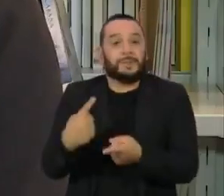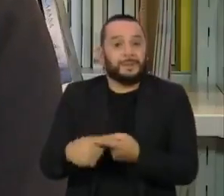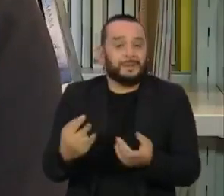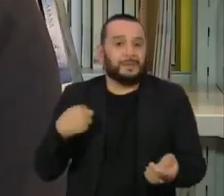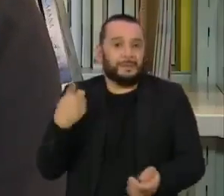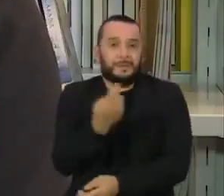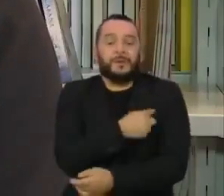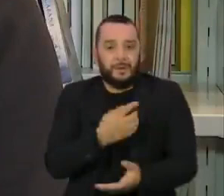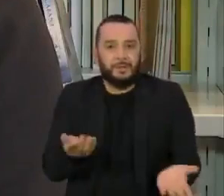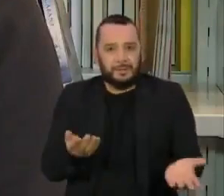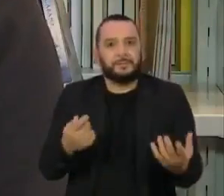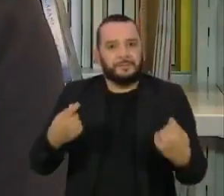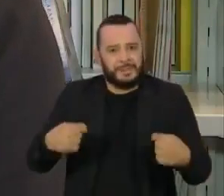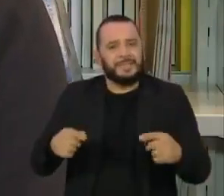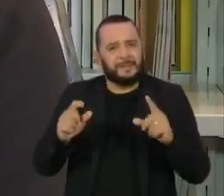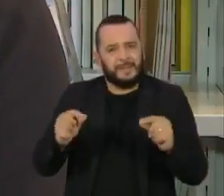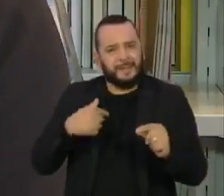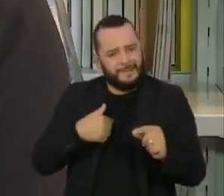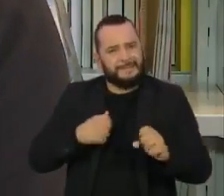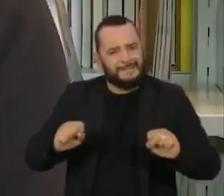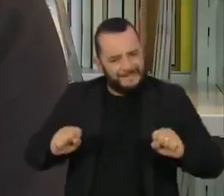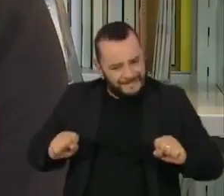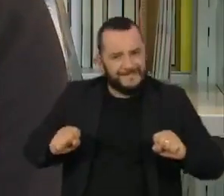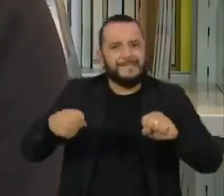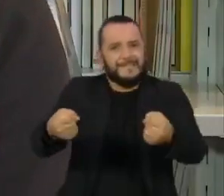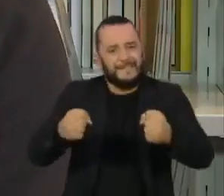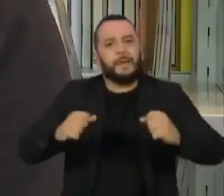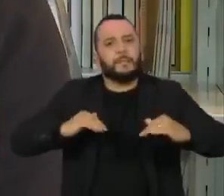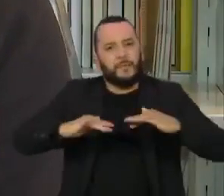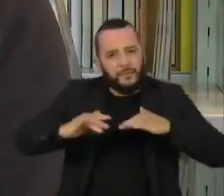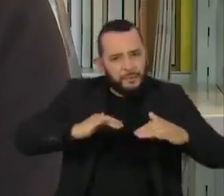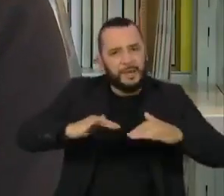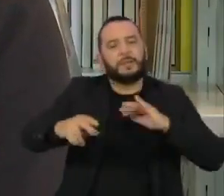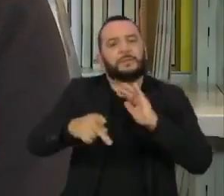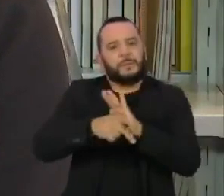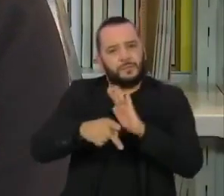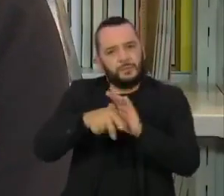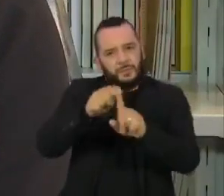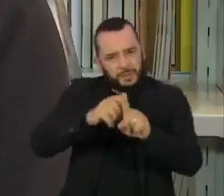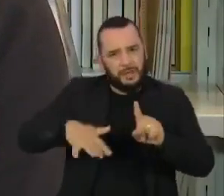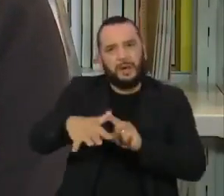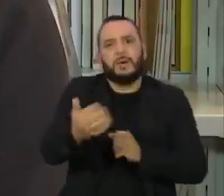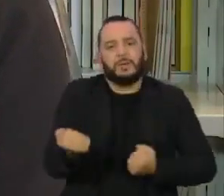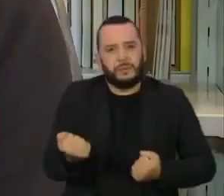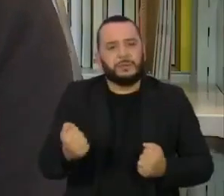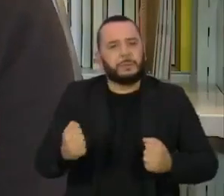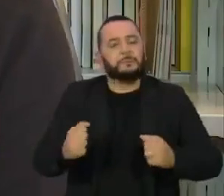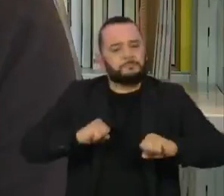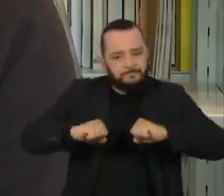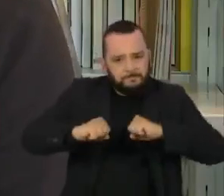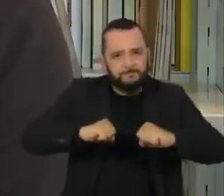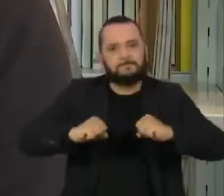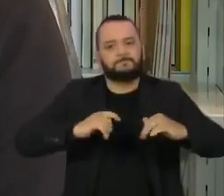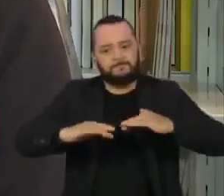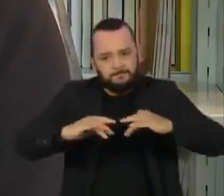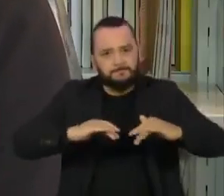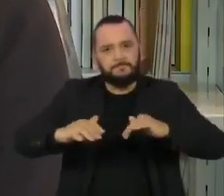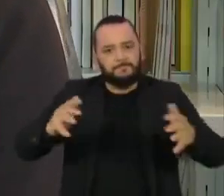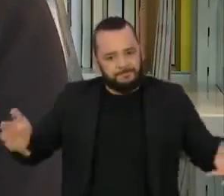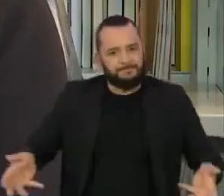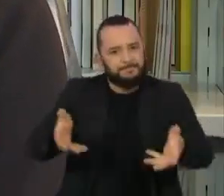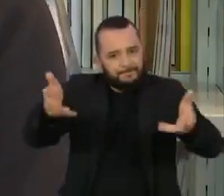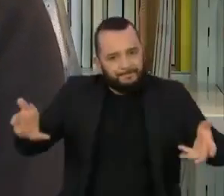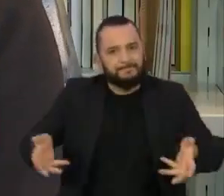estamos vivendo o fortalecimento de movimentos sociais que estão ganhando